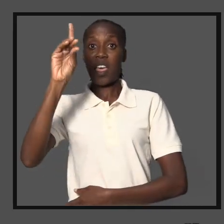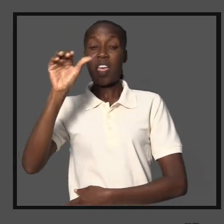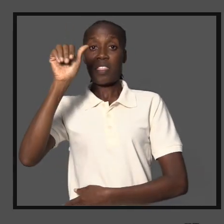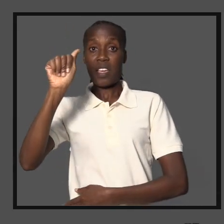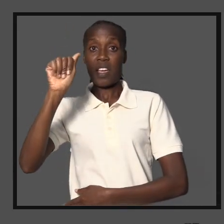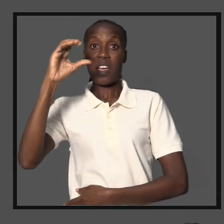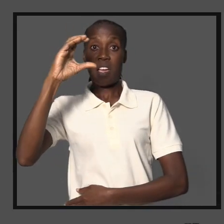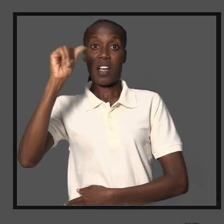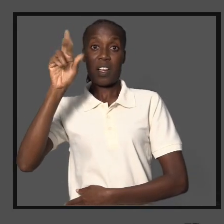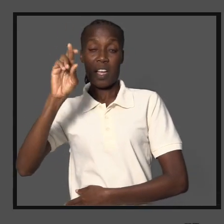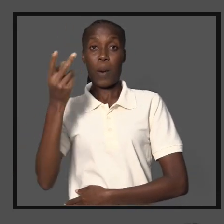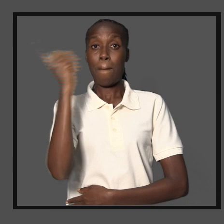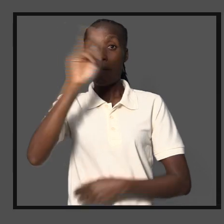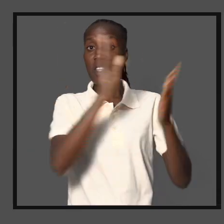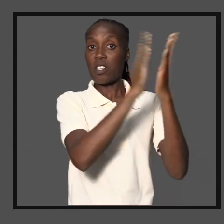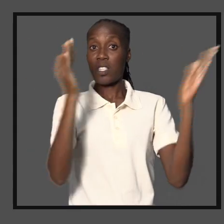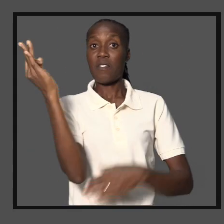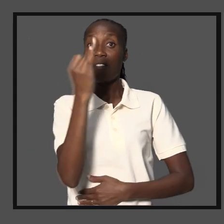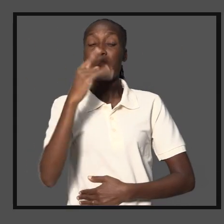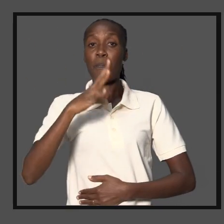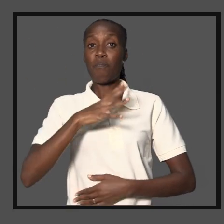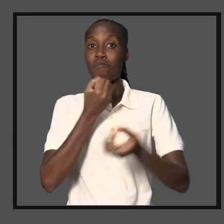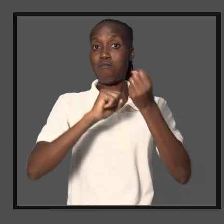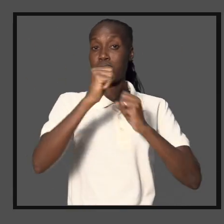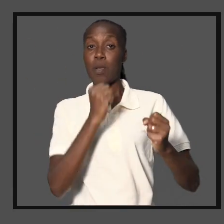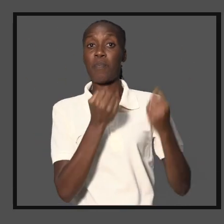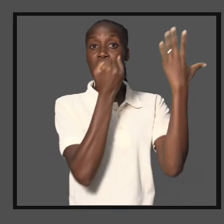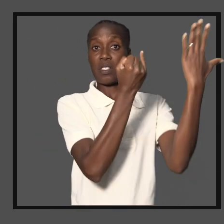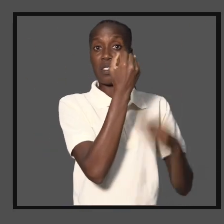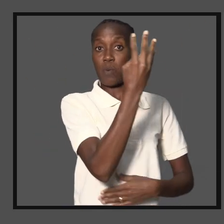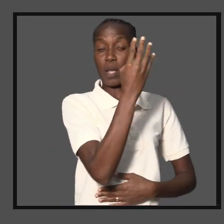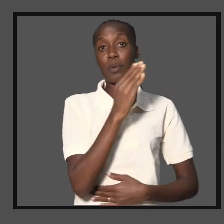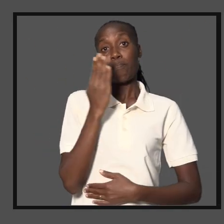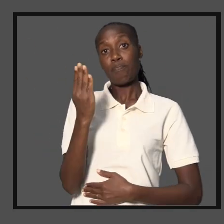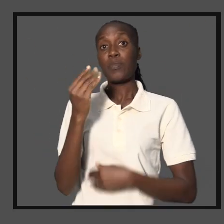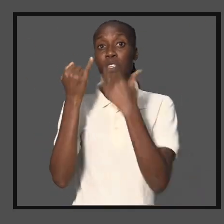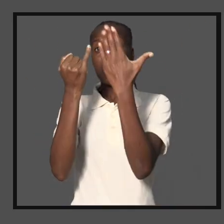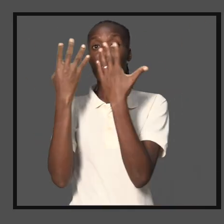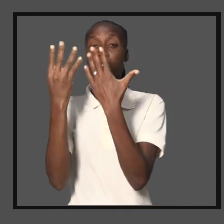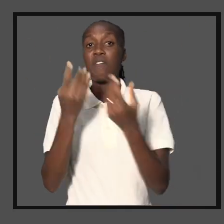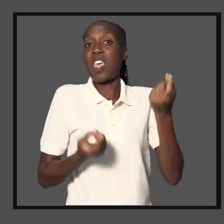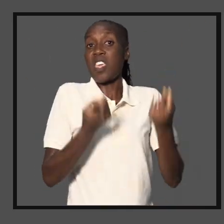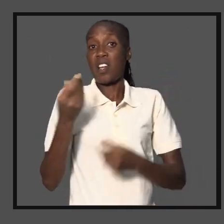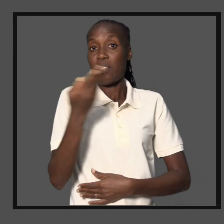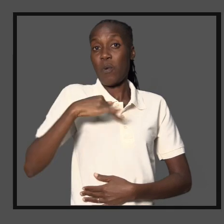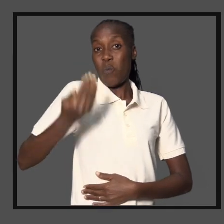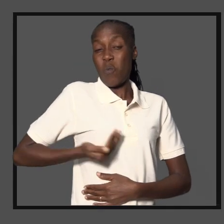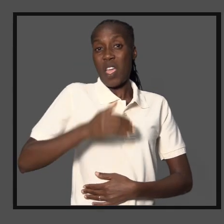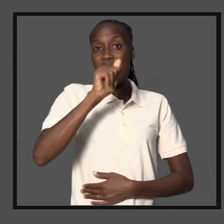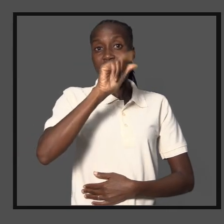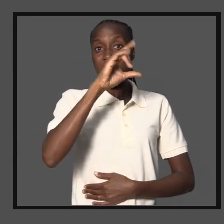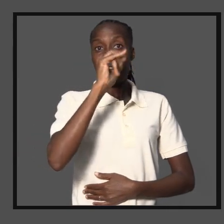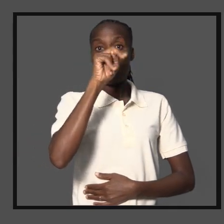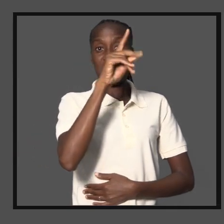Senegal, no mês de fevereiro. Ao combater na categoria de 64 a 69 quilos, Alcinda não deu